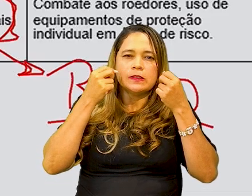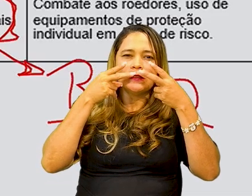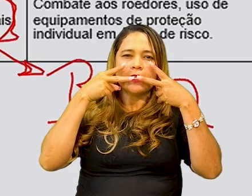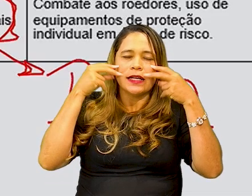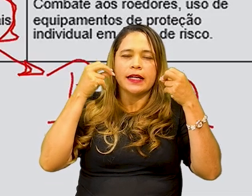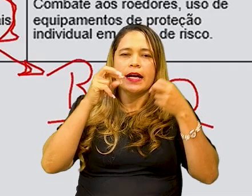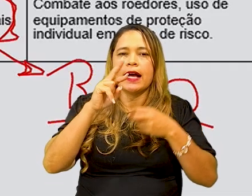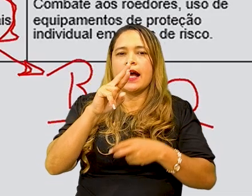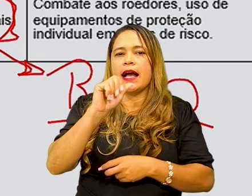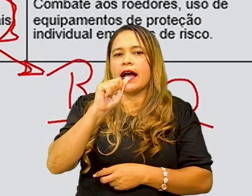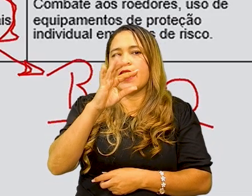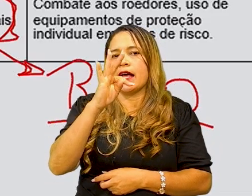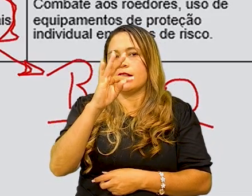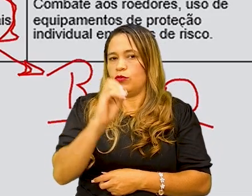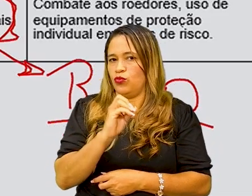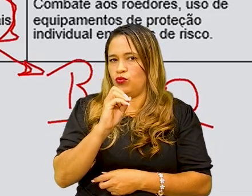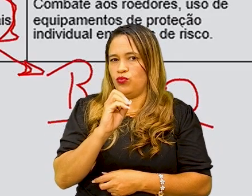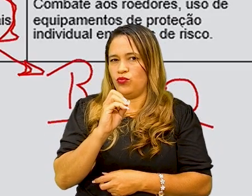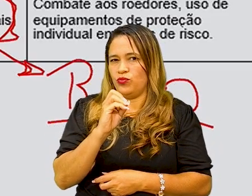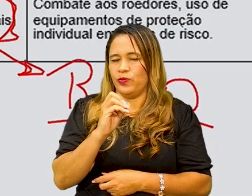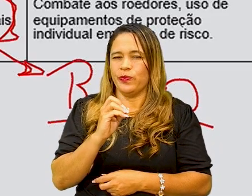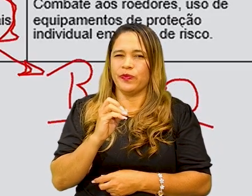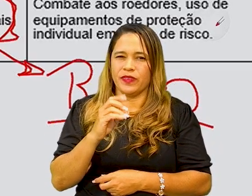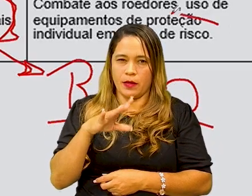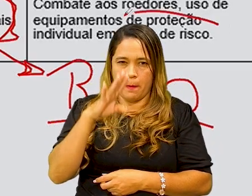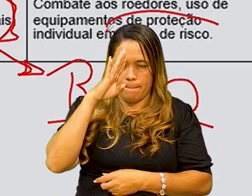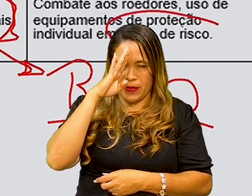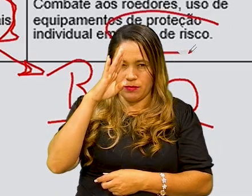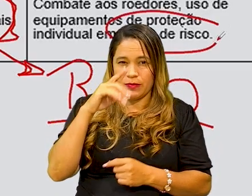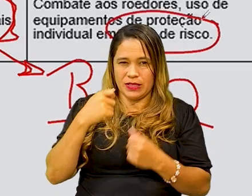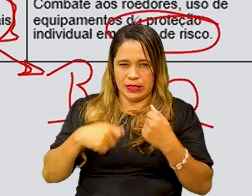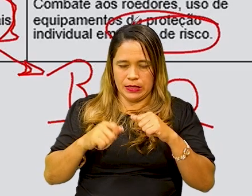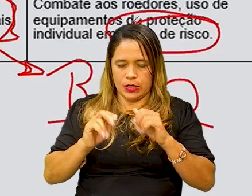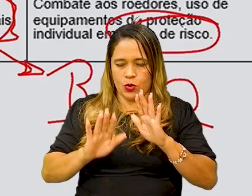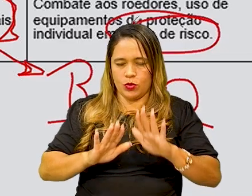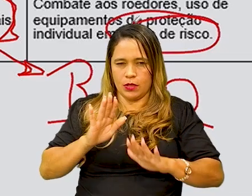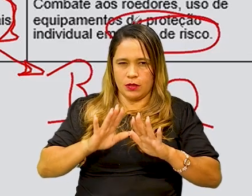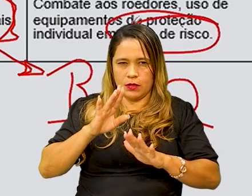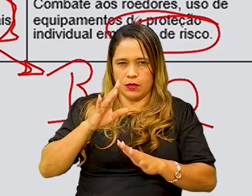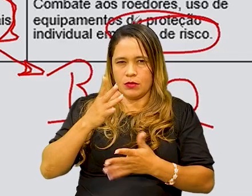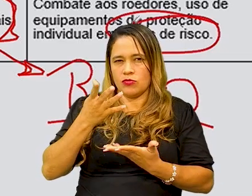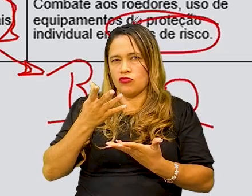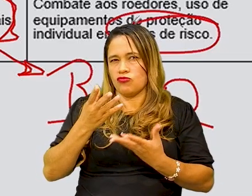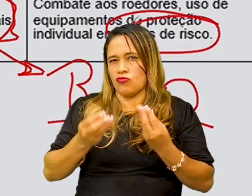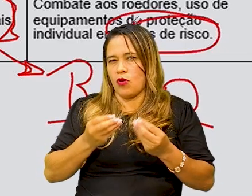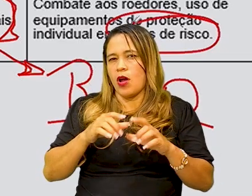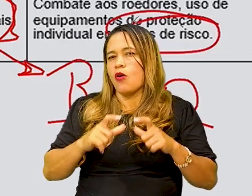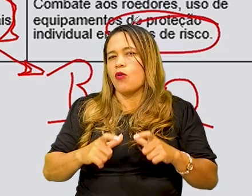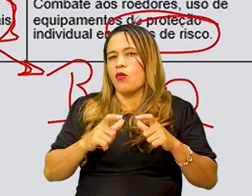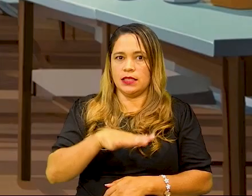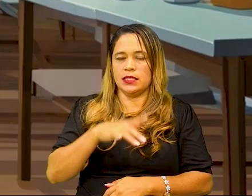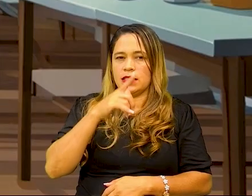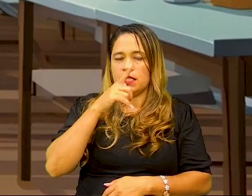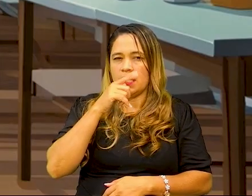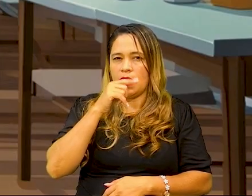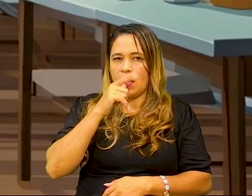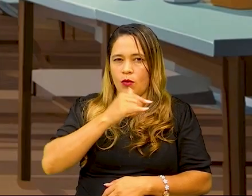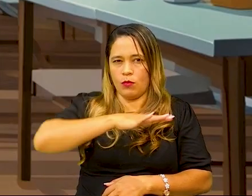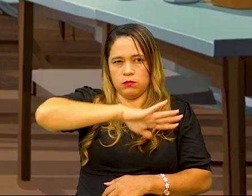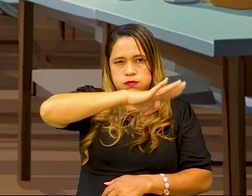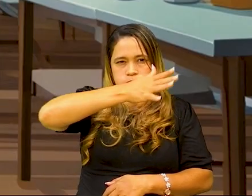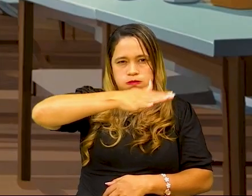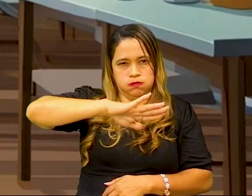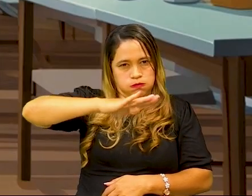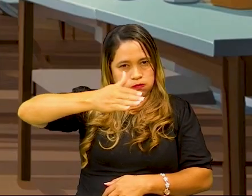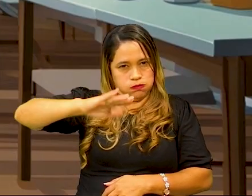aí a gente vai tomar muito cuidado, principalmente com áreas de risco. O que seriam essas áreas de risco? Olha para mim aqui. O que seria essa área